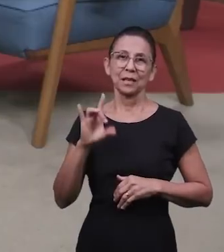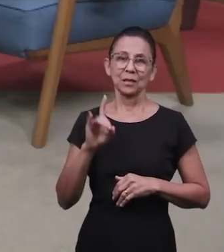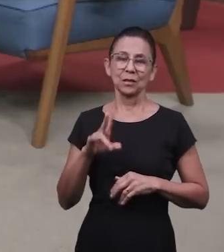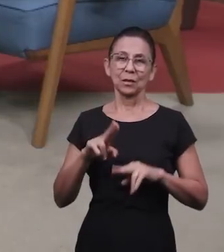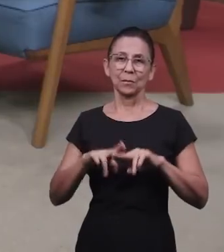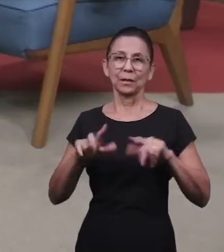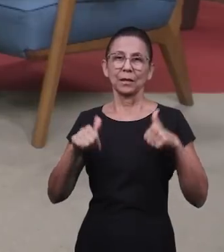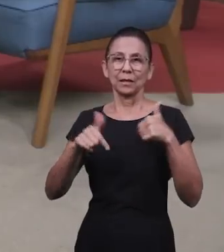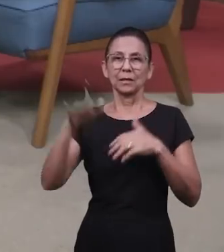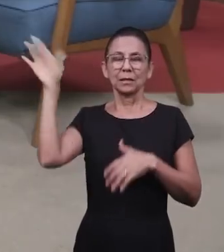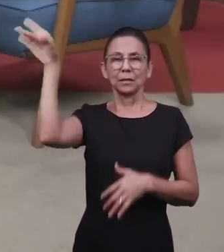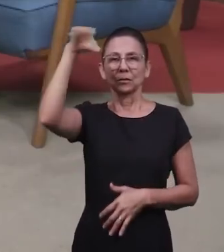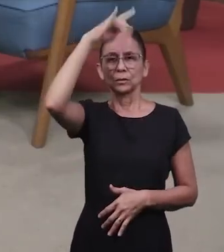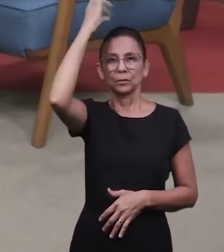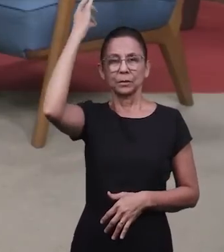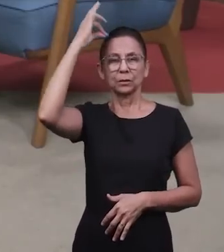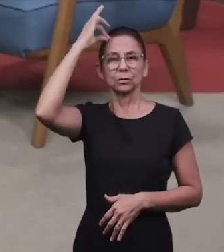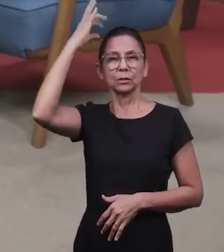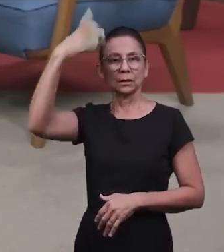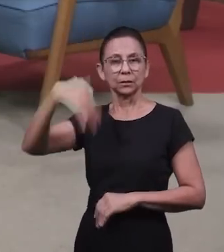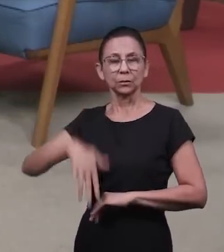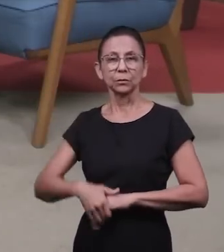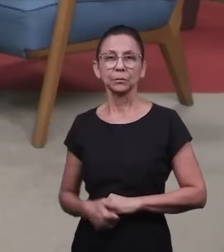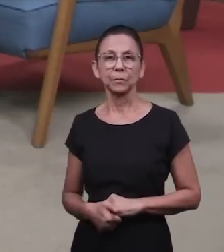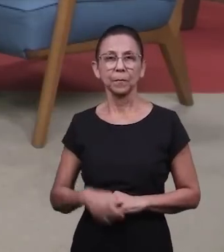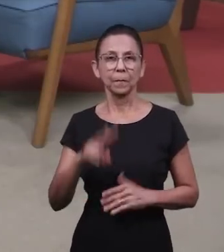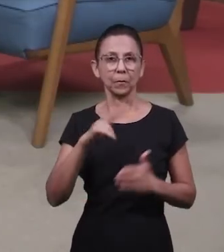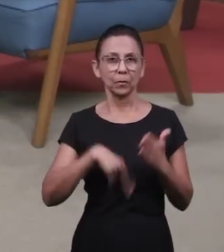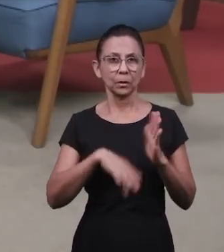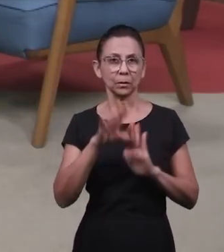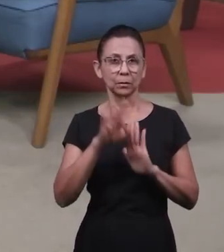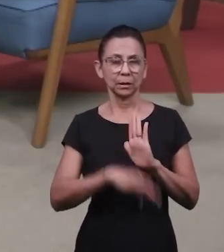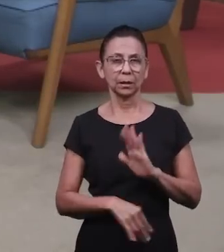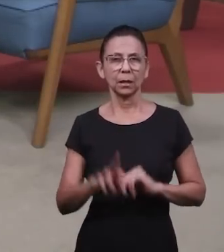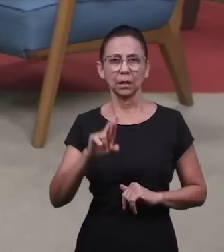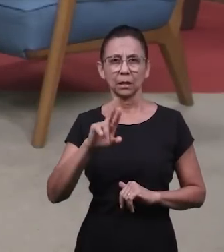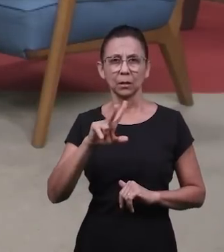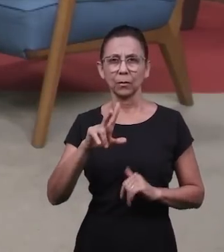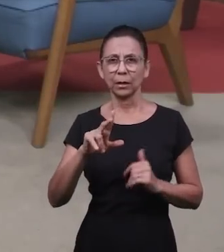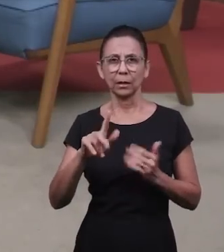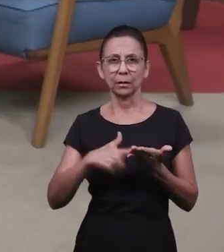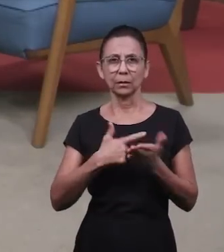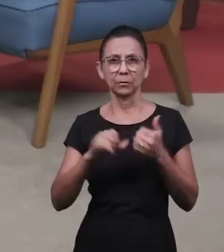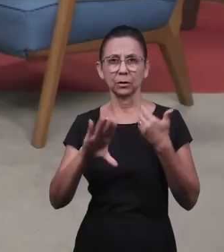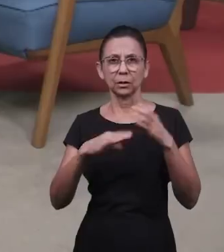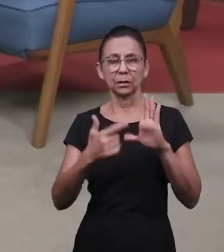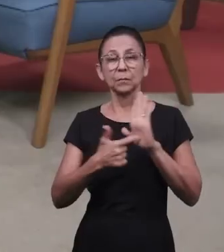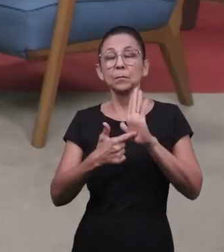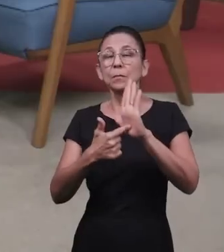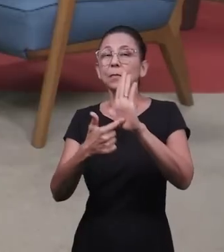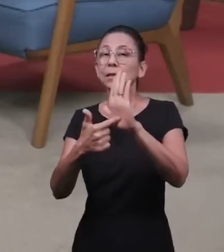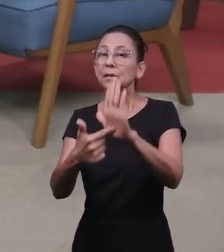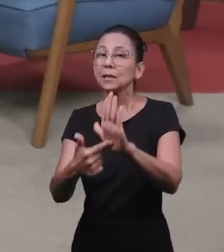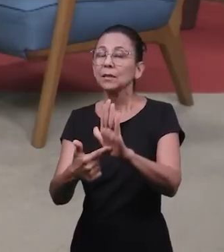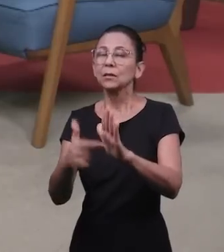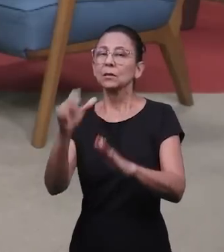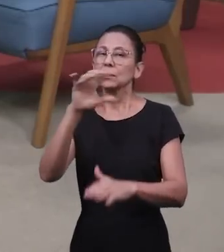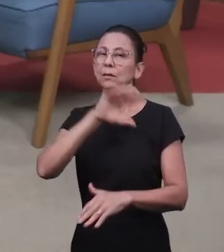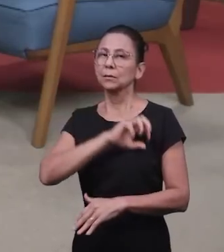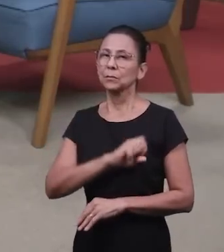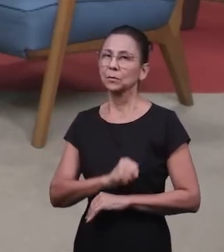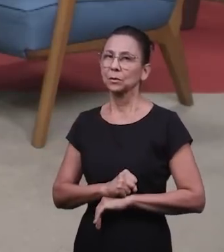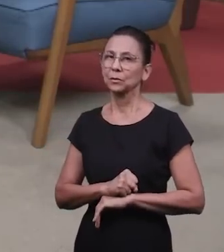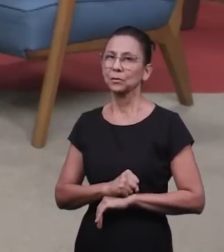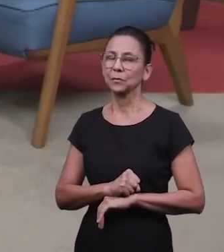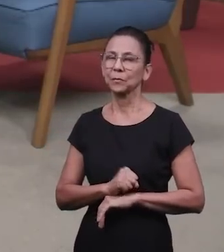do Espírito Santo. Salomão aí como tipo do Espírito Santo. Eu vou ler um texto que não está no livro de Cantares, mas que fala desse amor,